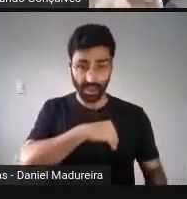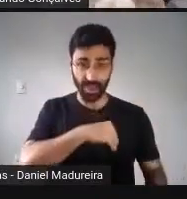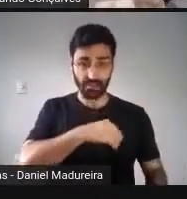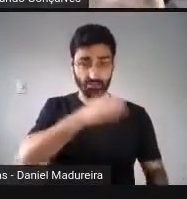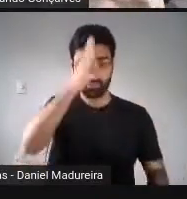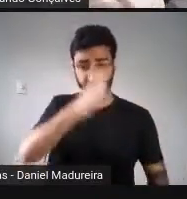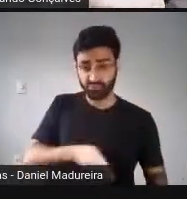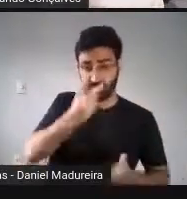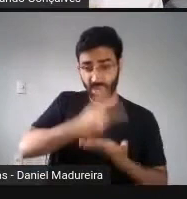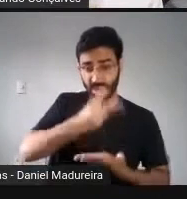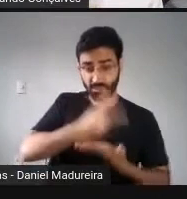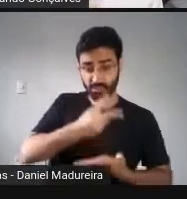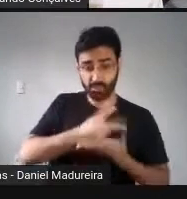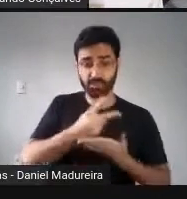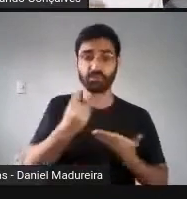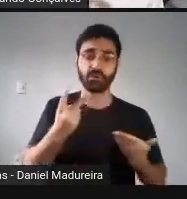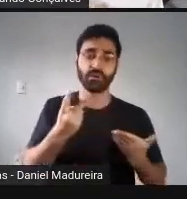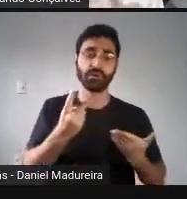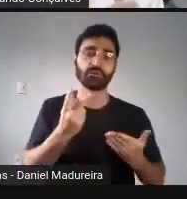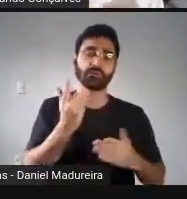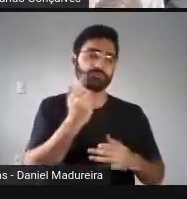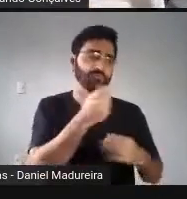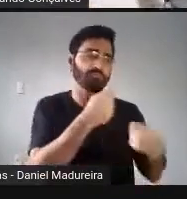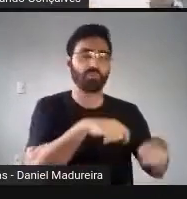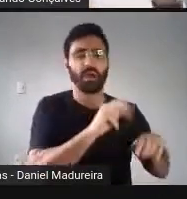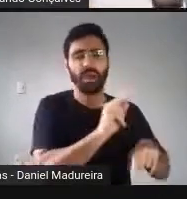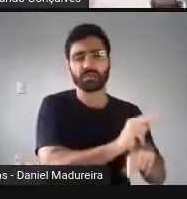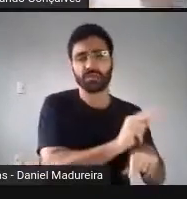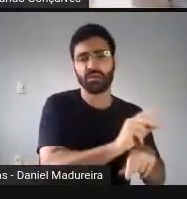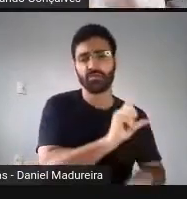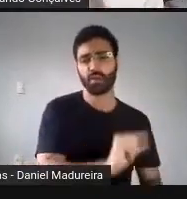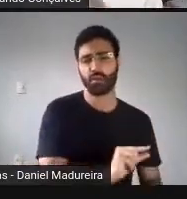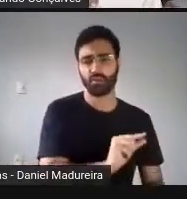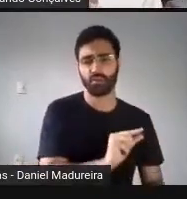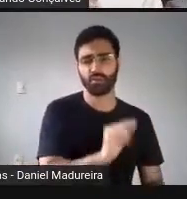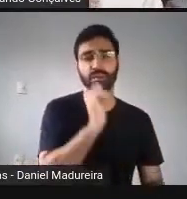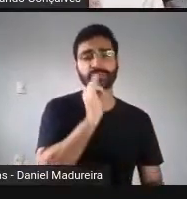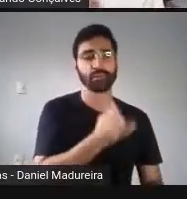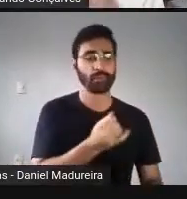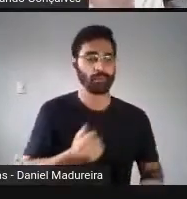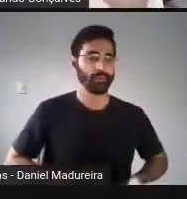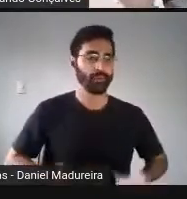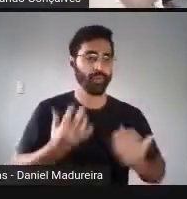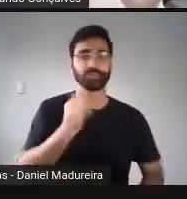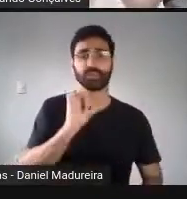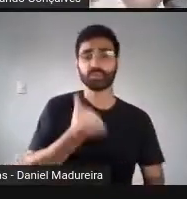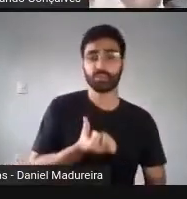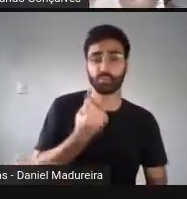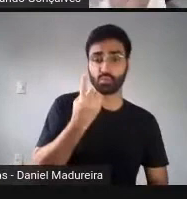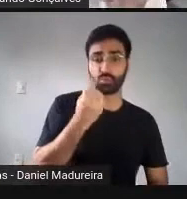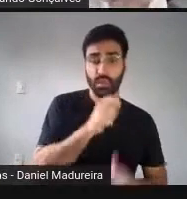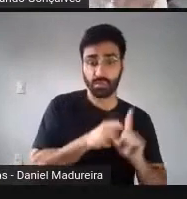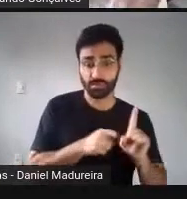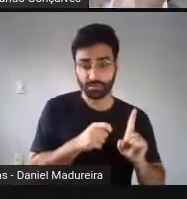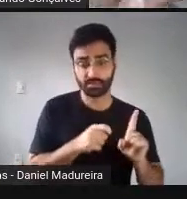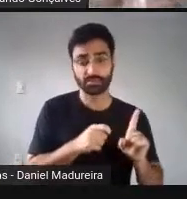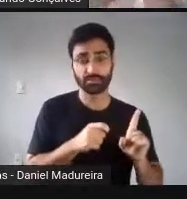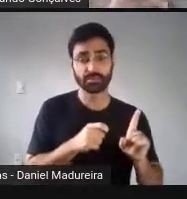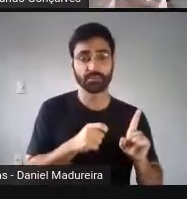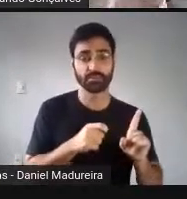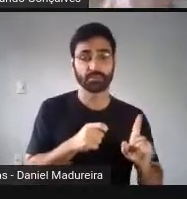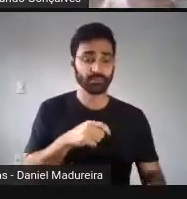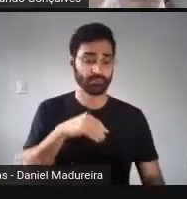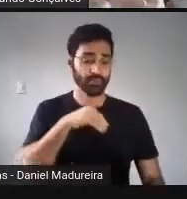ele pode ter uma reserva de emergência menor. Então, sei lá, eu gasto 6 mil por mês. Então, eu vou ter ali uma renda mais ou menos